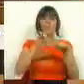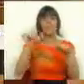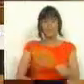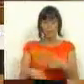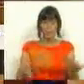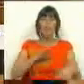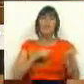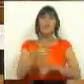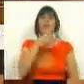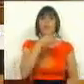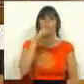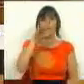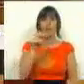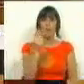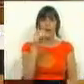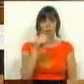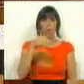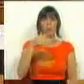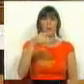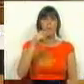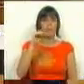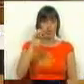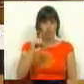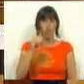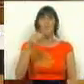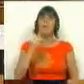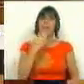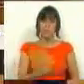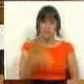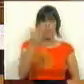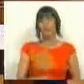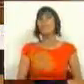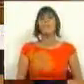Não tem a palavra o Sr. Deputado Paulo Pisca, faz favor, PS, Sr. Deputado, faz favor.